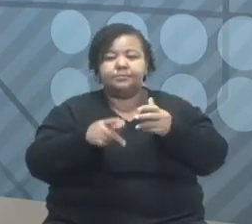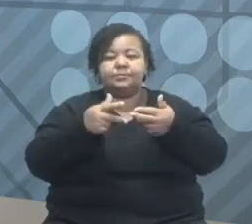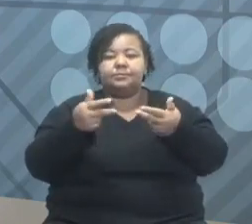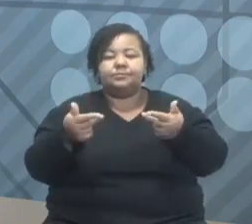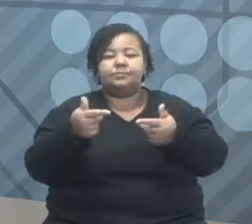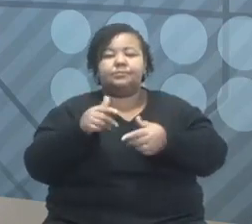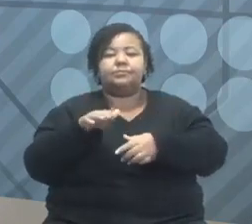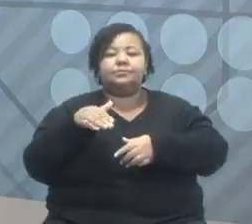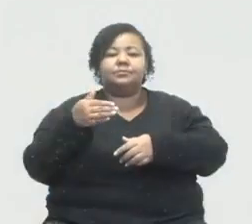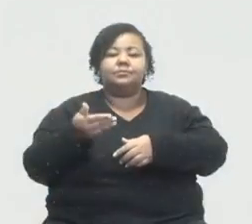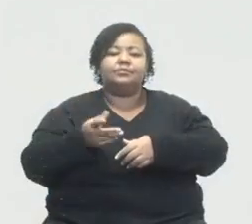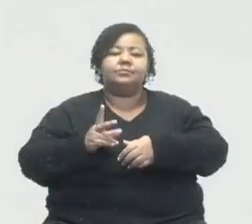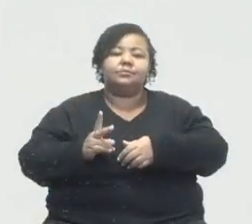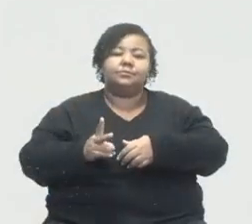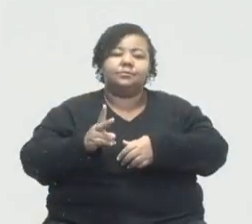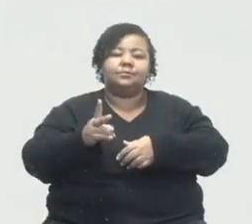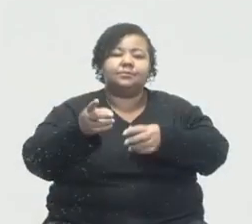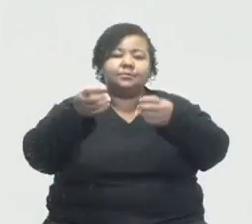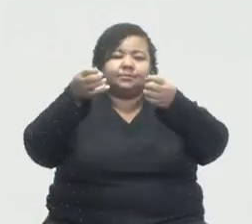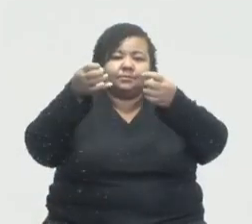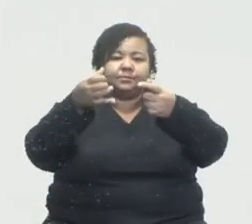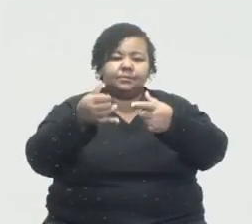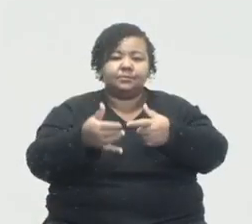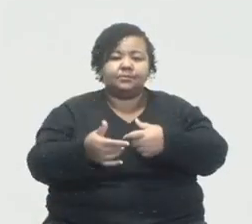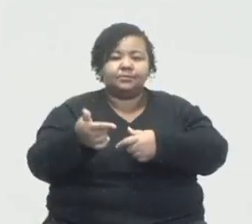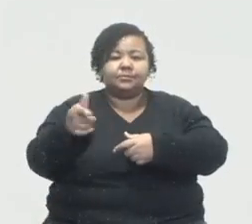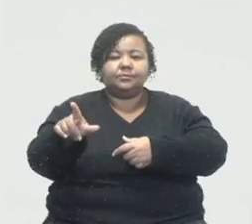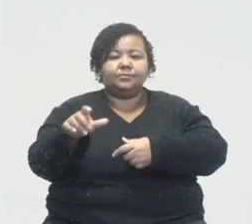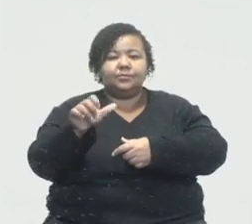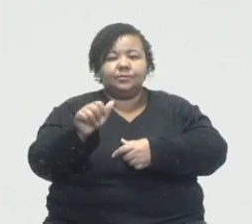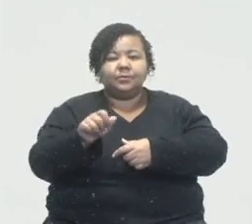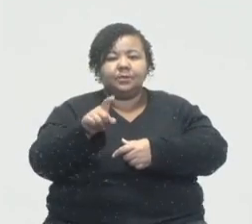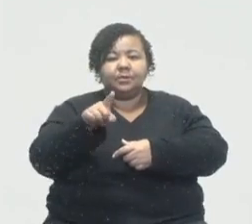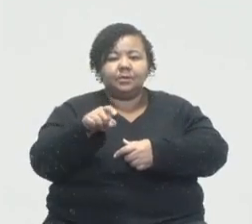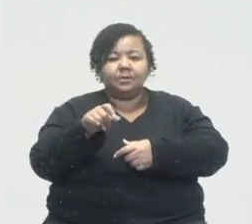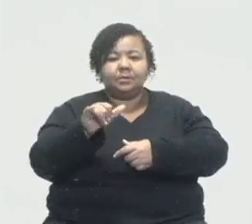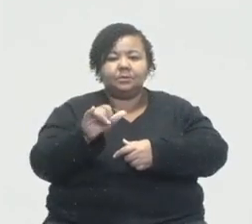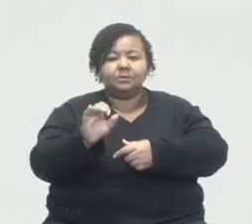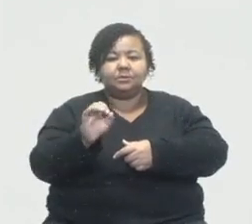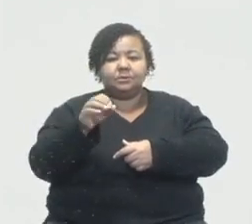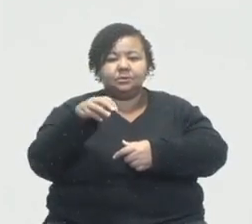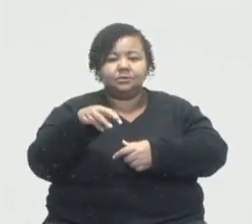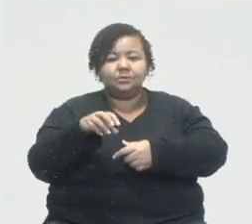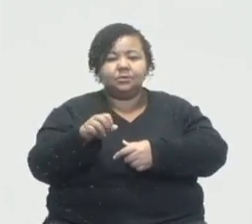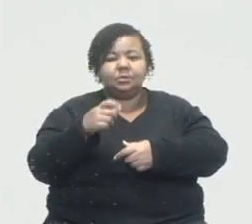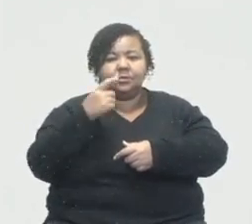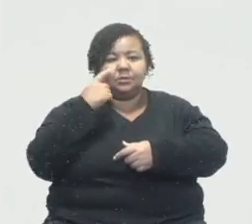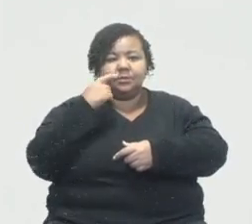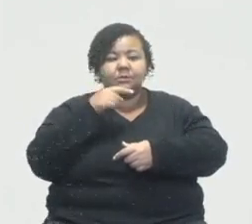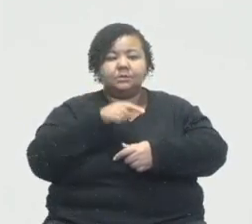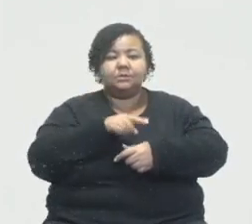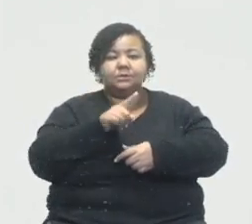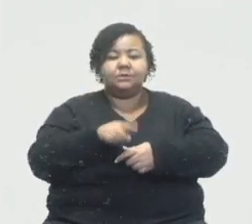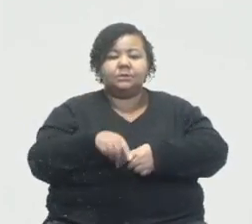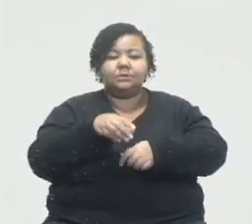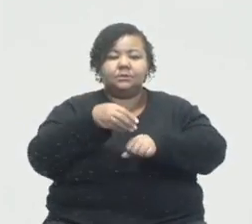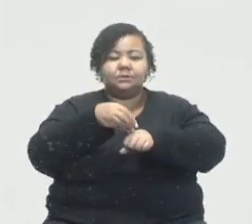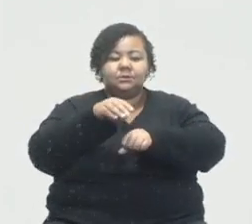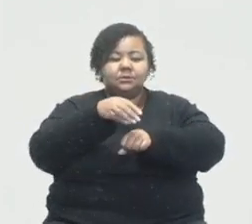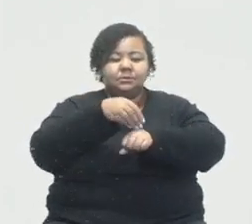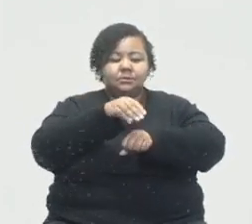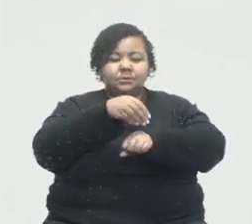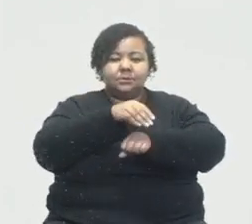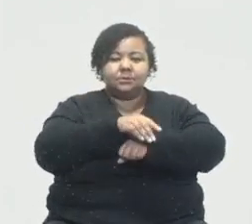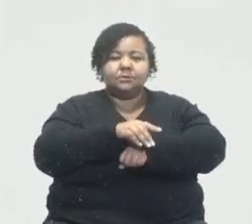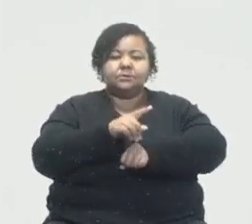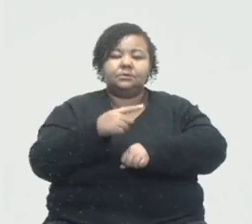Então, continuando nossa explicação com relação ao outro axioma, nós temos este aqui com relação à distributividade,